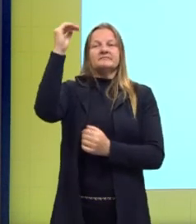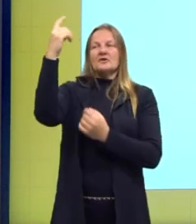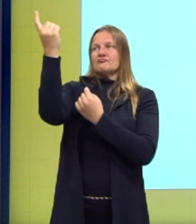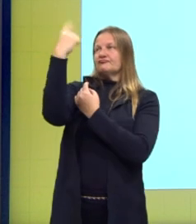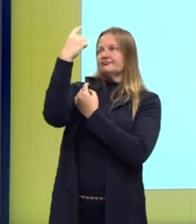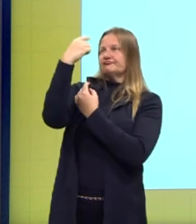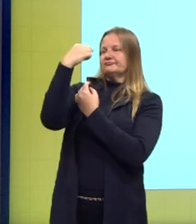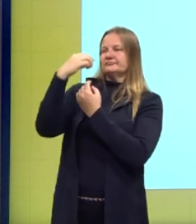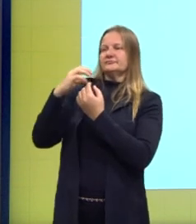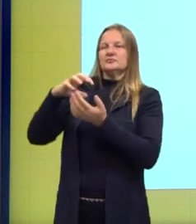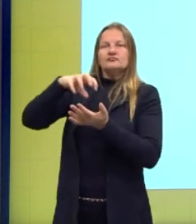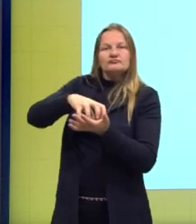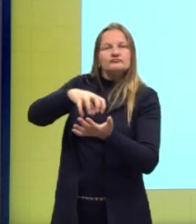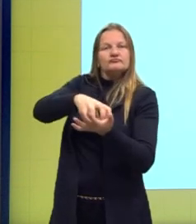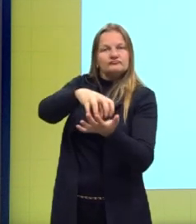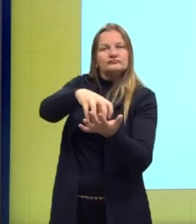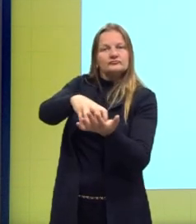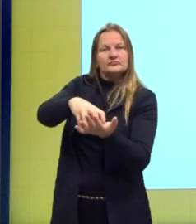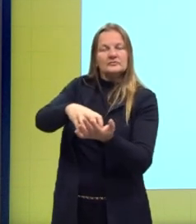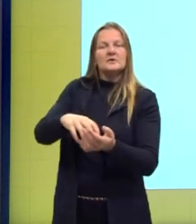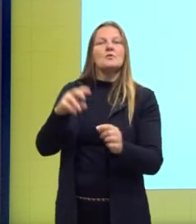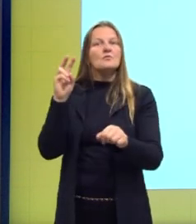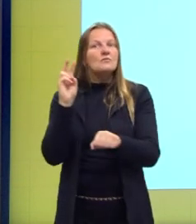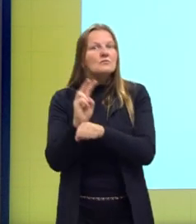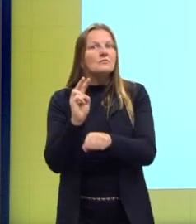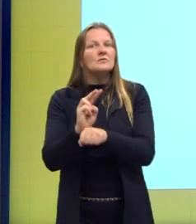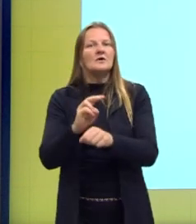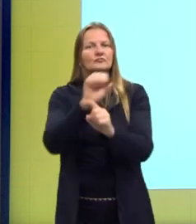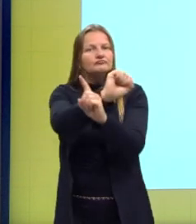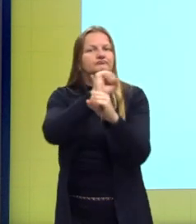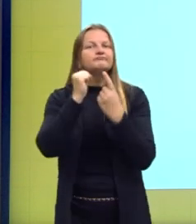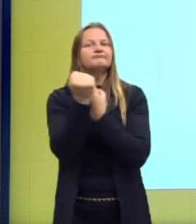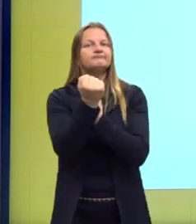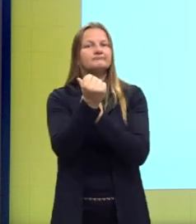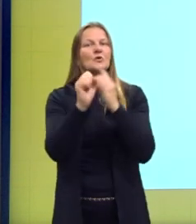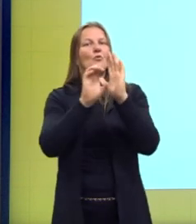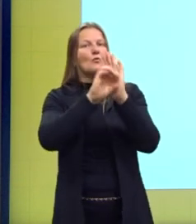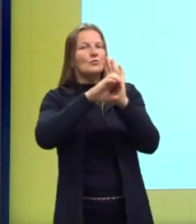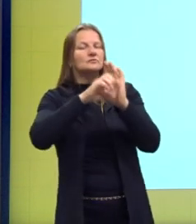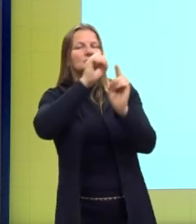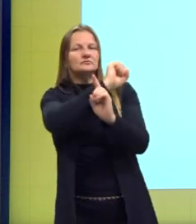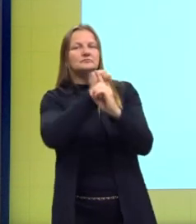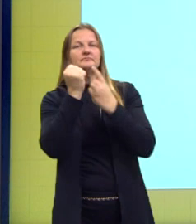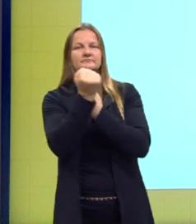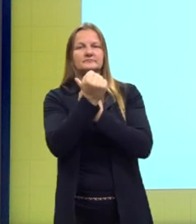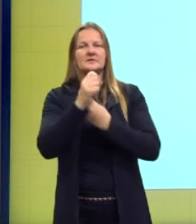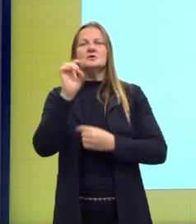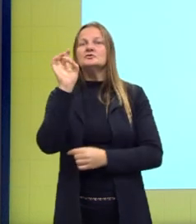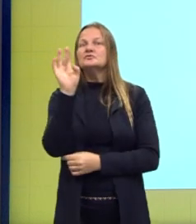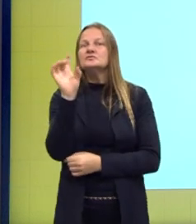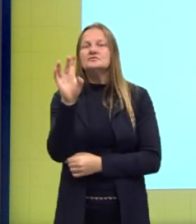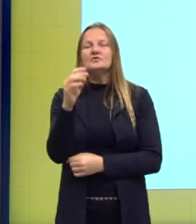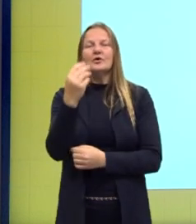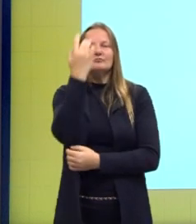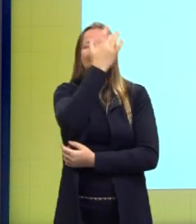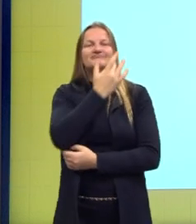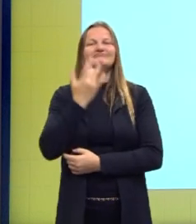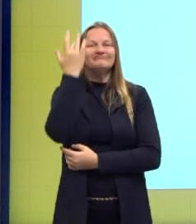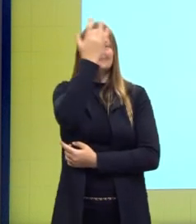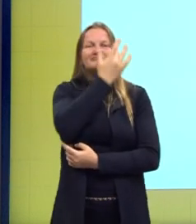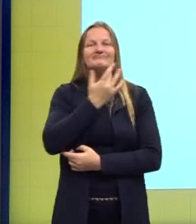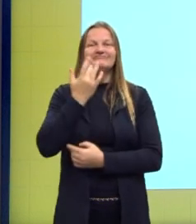colonizando né Então essa visão de raça uma visão social e ela é uma visão que está baseada só Na aparência